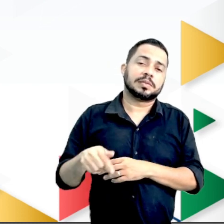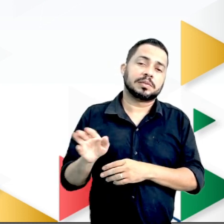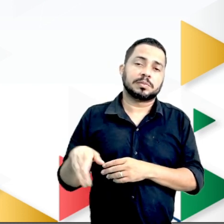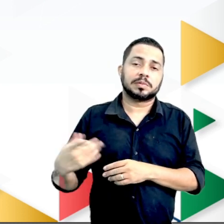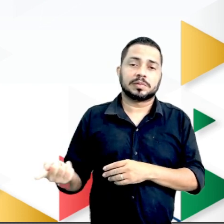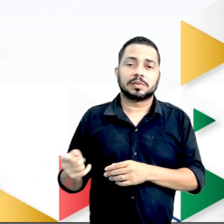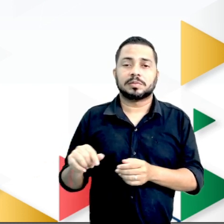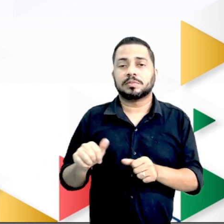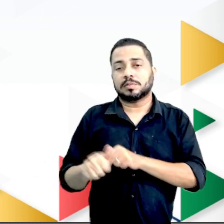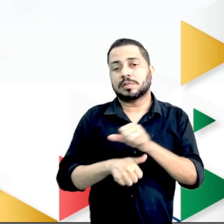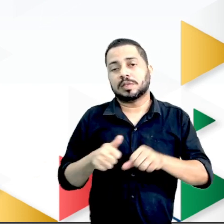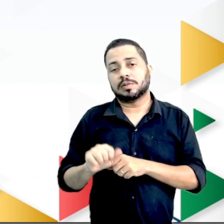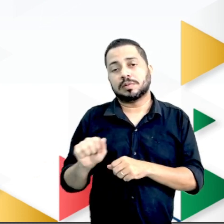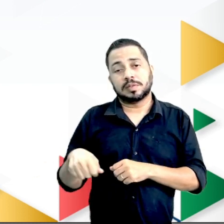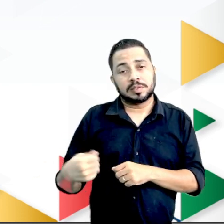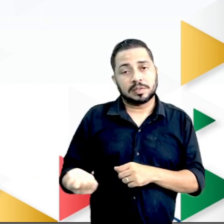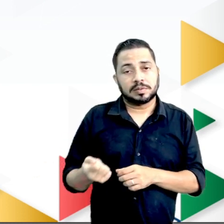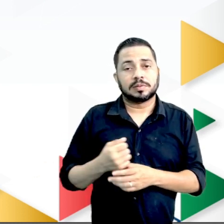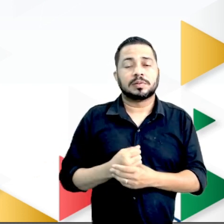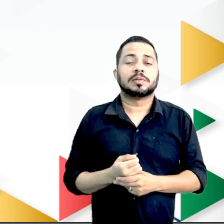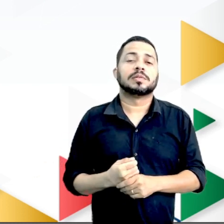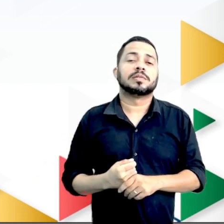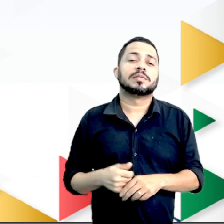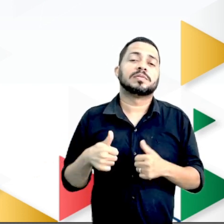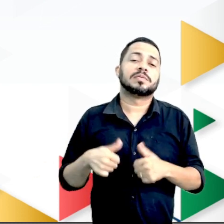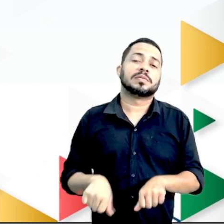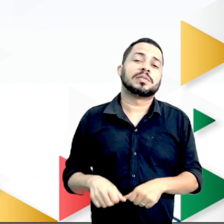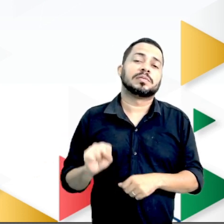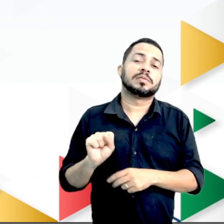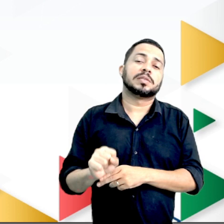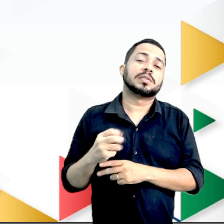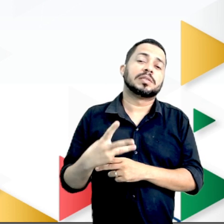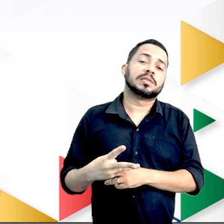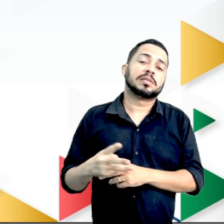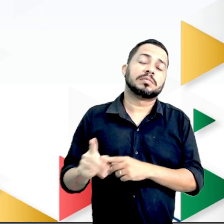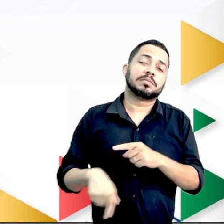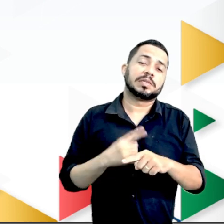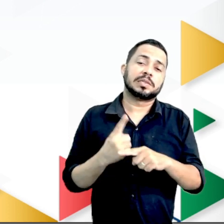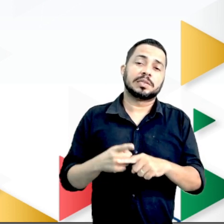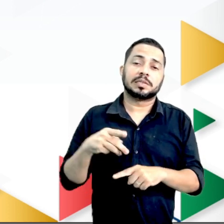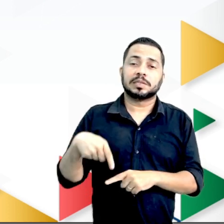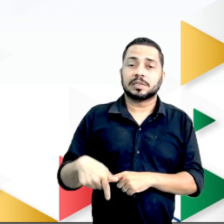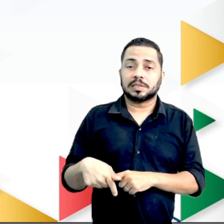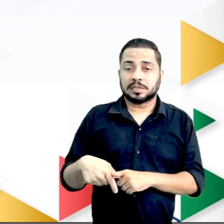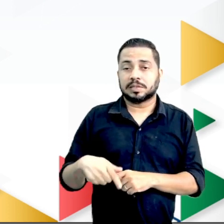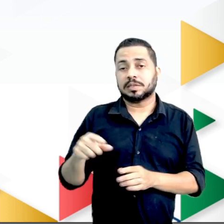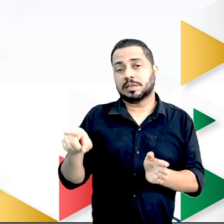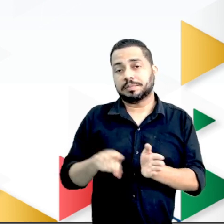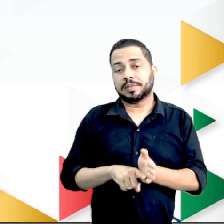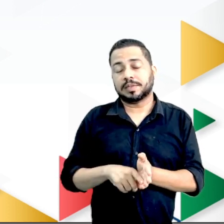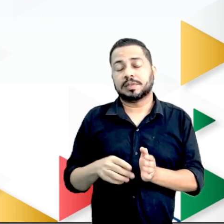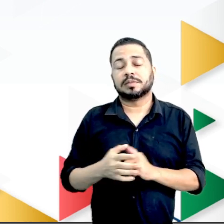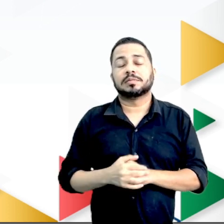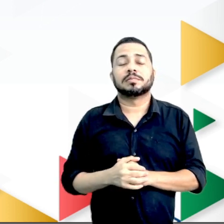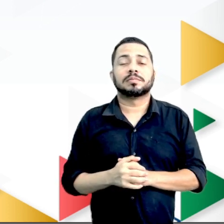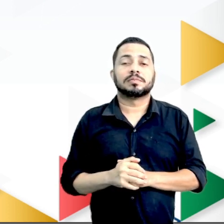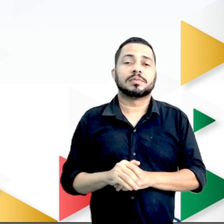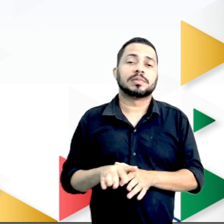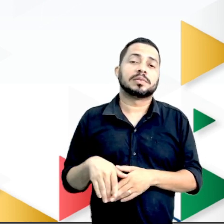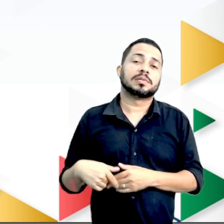mudar o sinal, é uma das formas de resolução. Fica 83 mais 7, porque ele era menos, tá? Não esquece, muda o